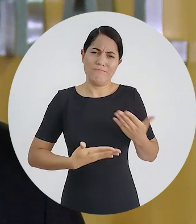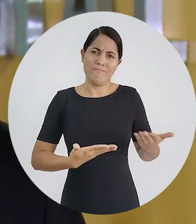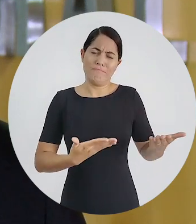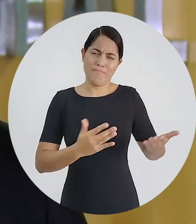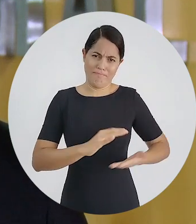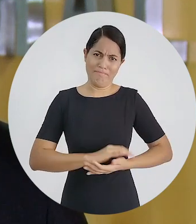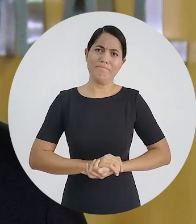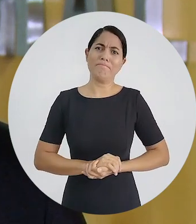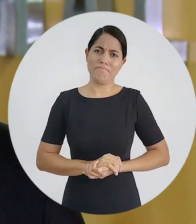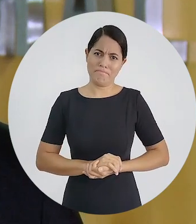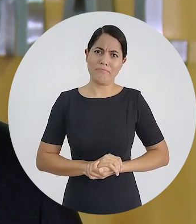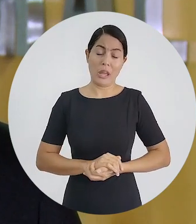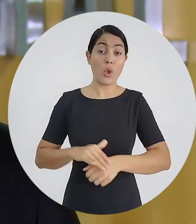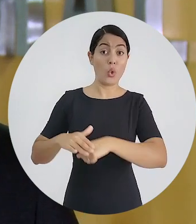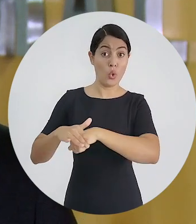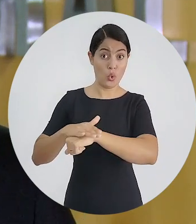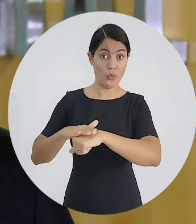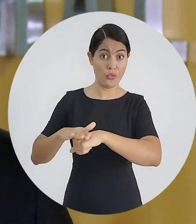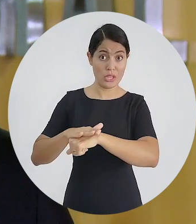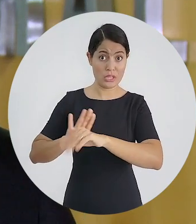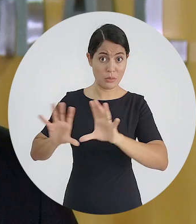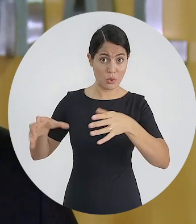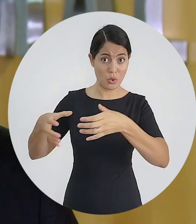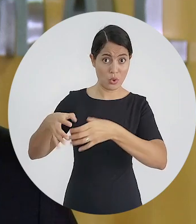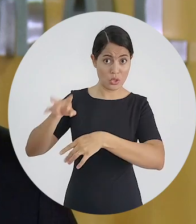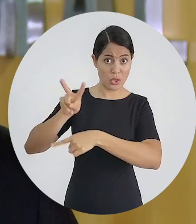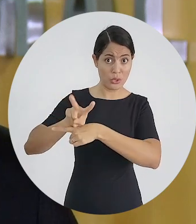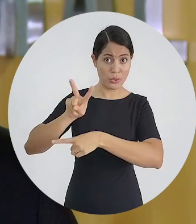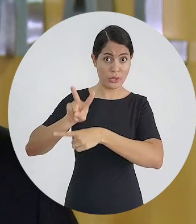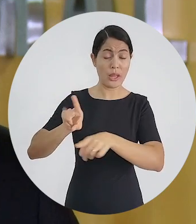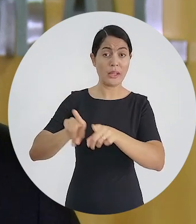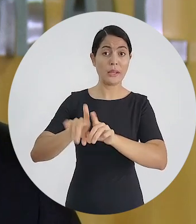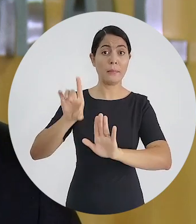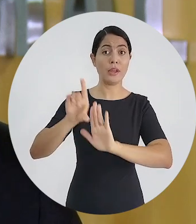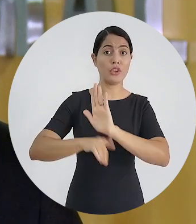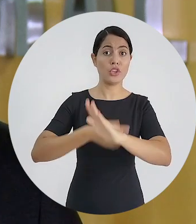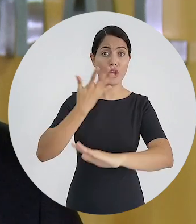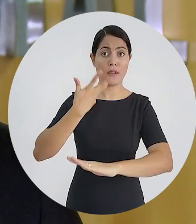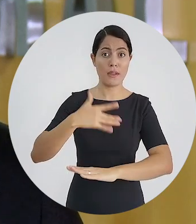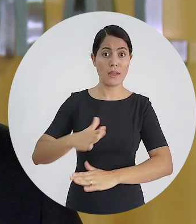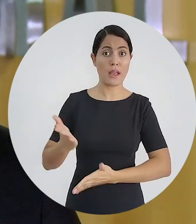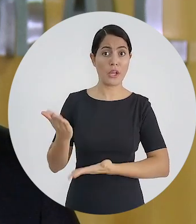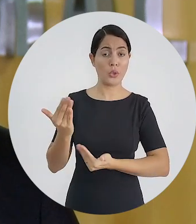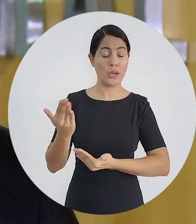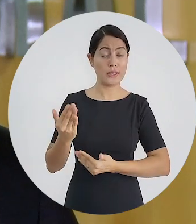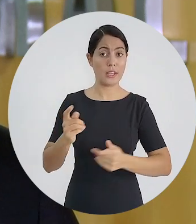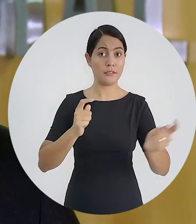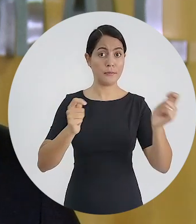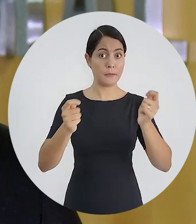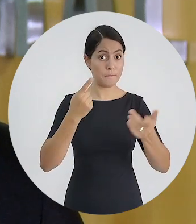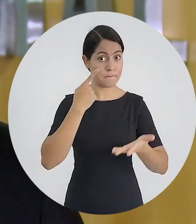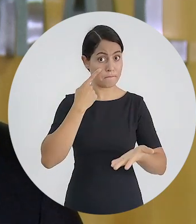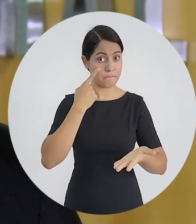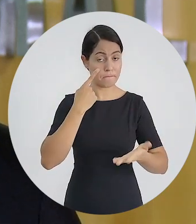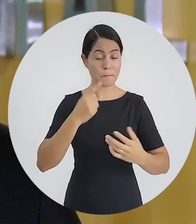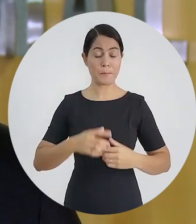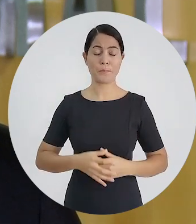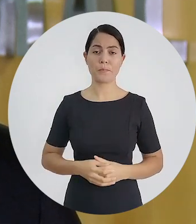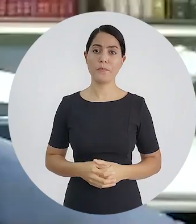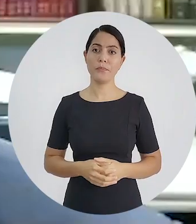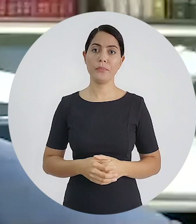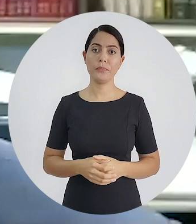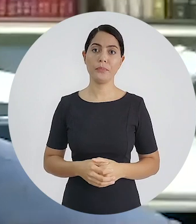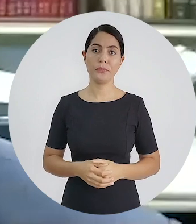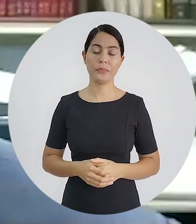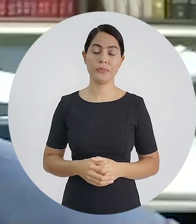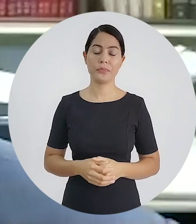Comissão Nacional de Defesa dos Direitos da Criança e do Adolescente. Entrevistas que você acompanha agora.